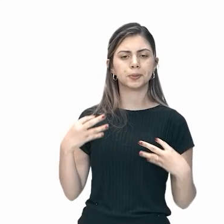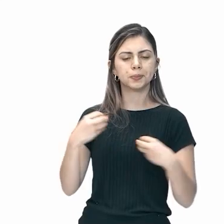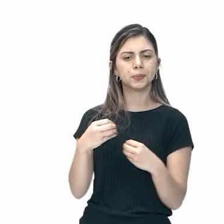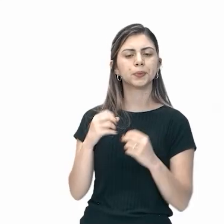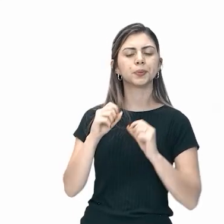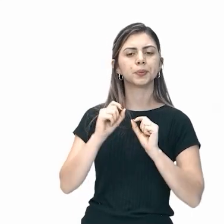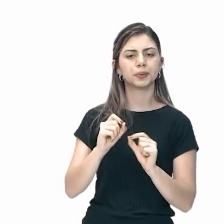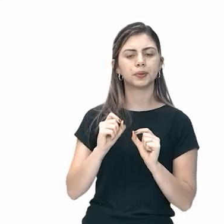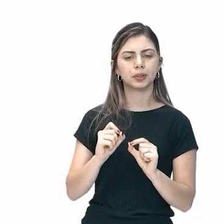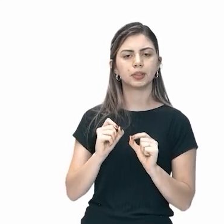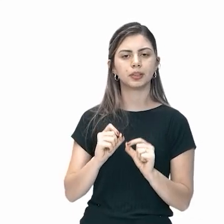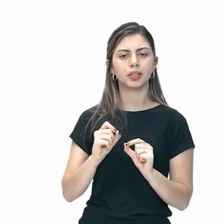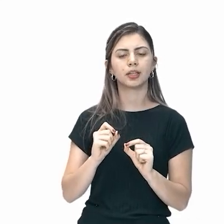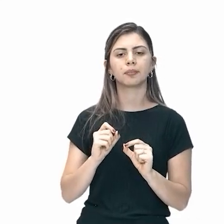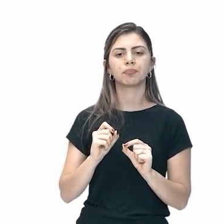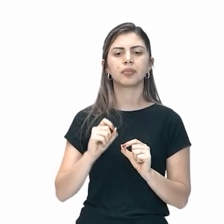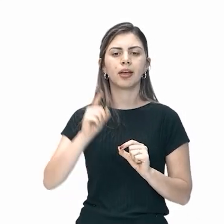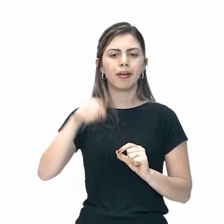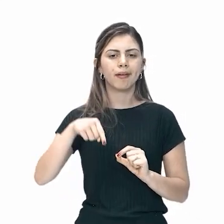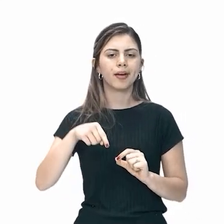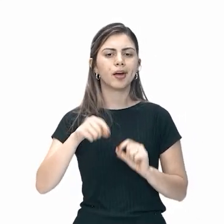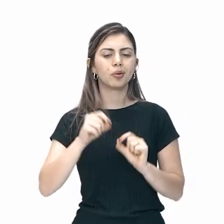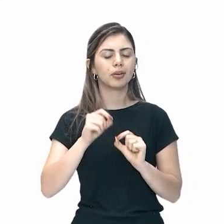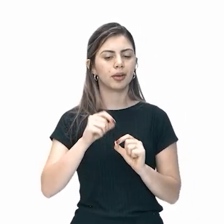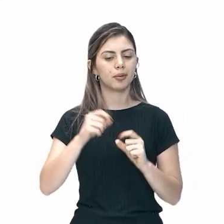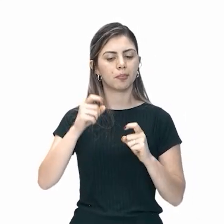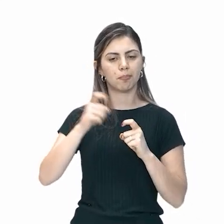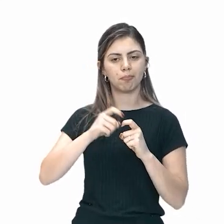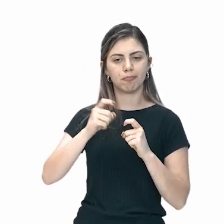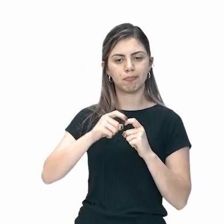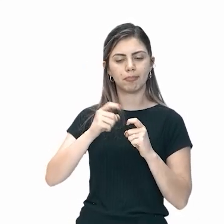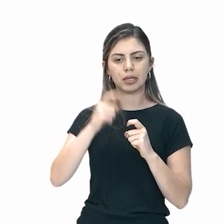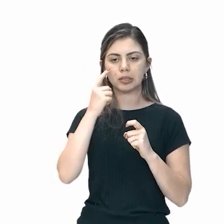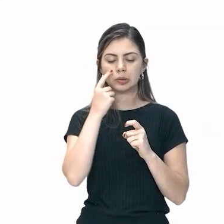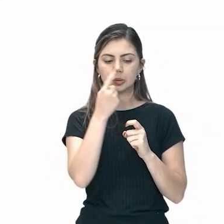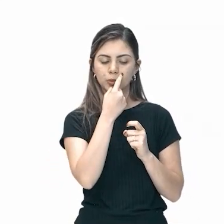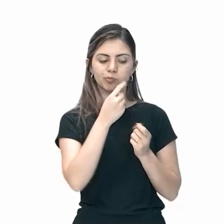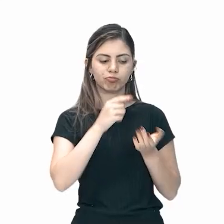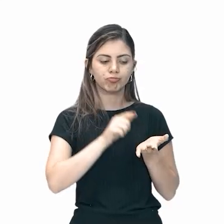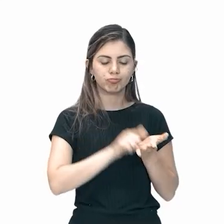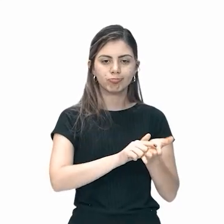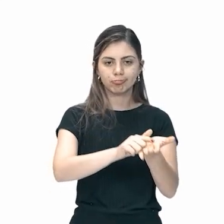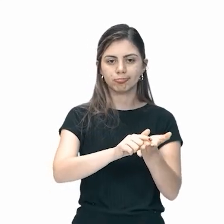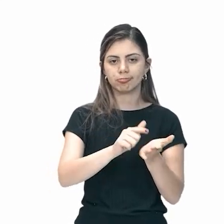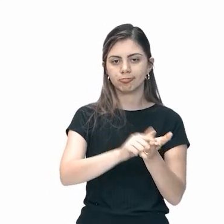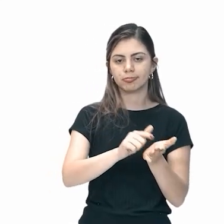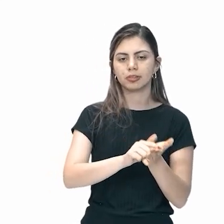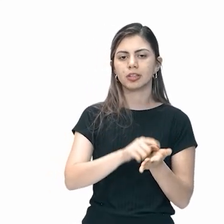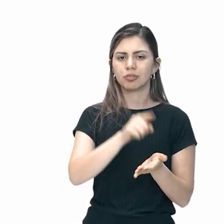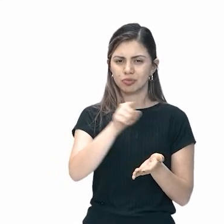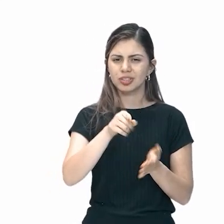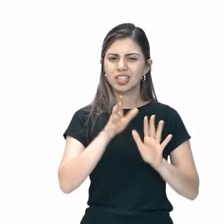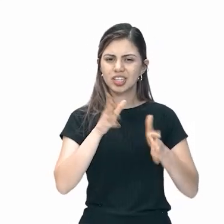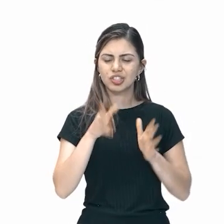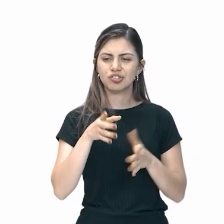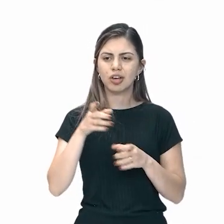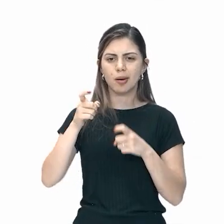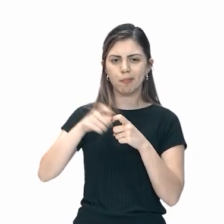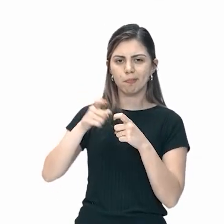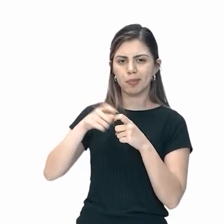virá naquilo que nós chamamos de receita oftalmológica. Tu já recebeu uma receita aí do